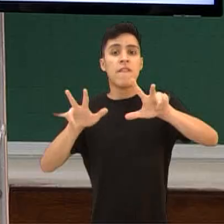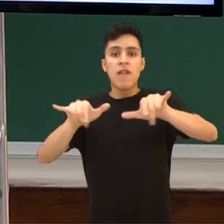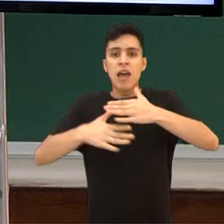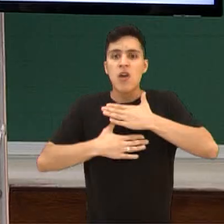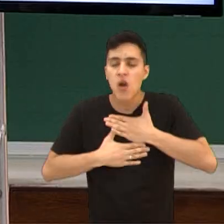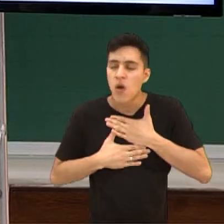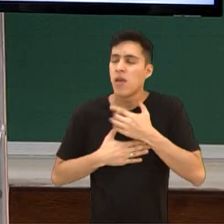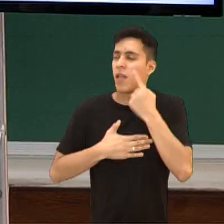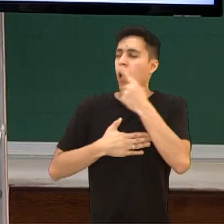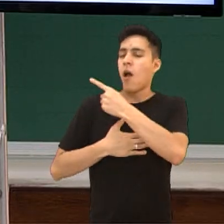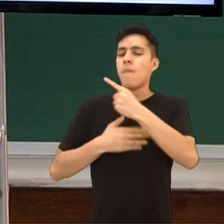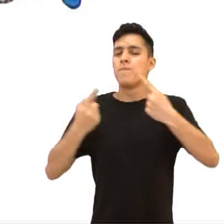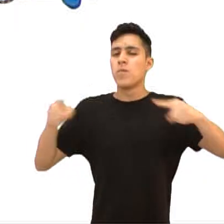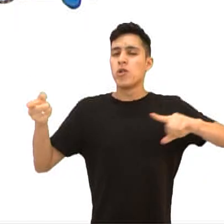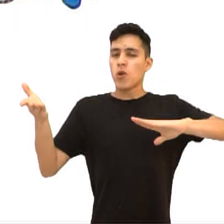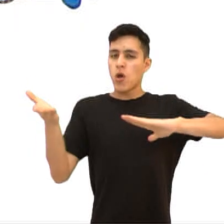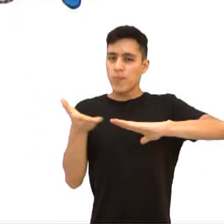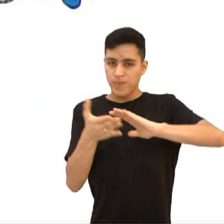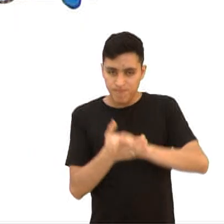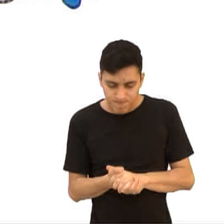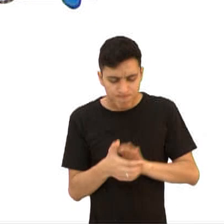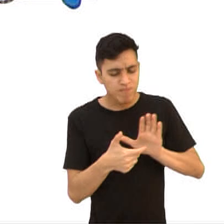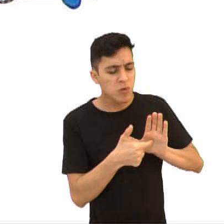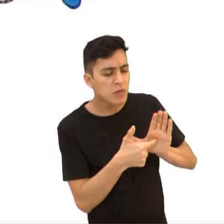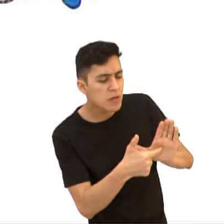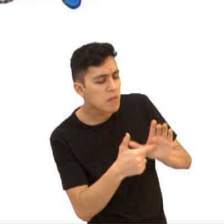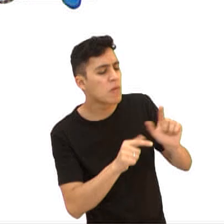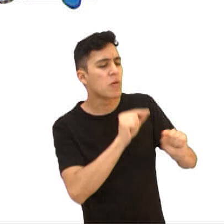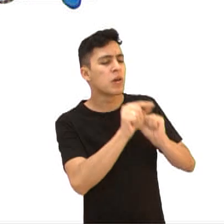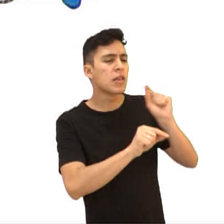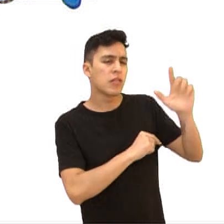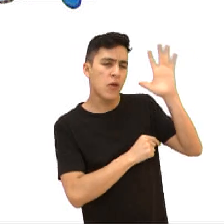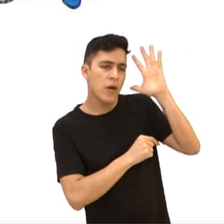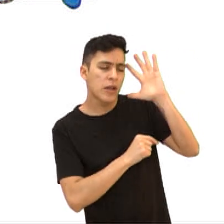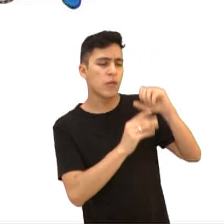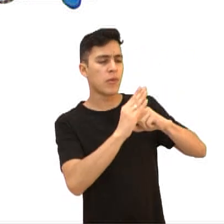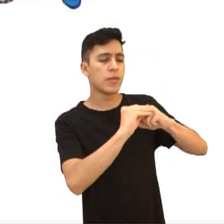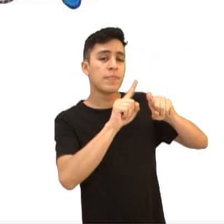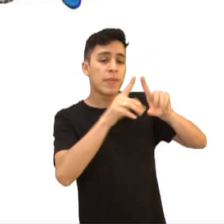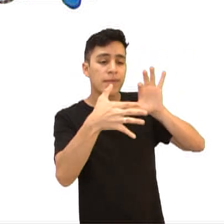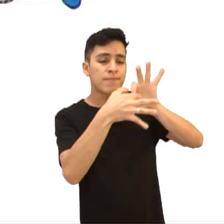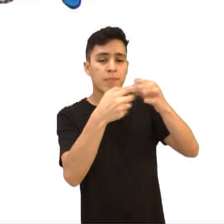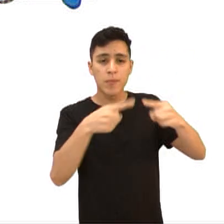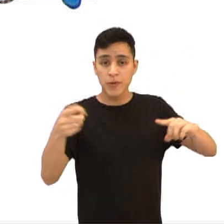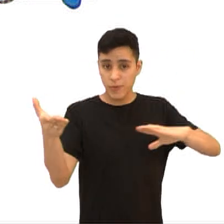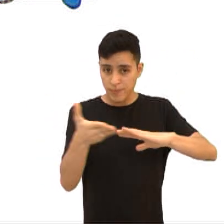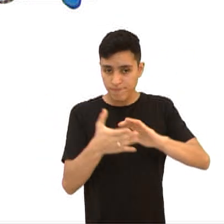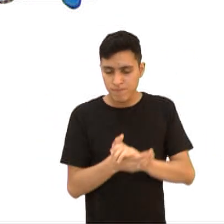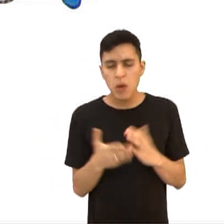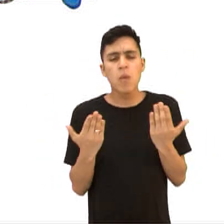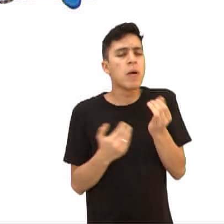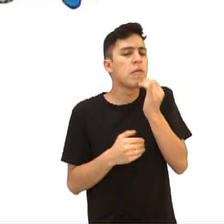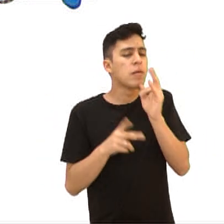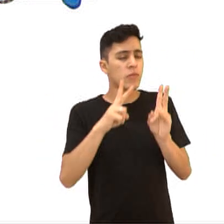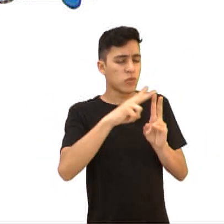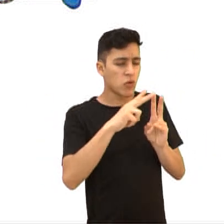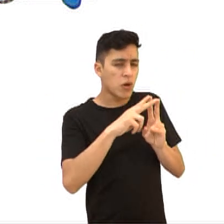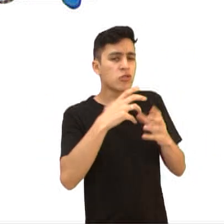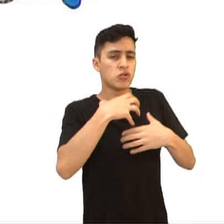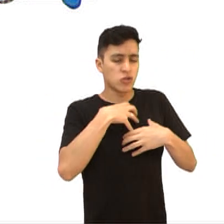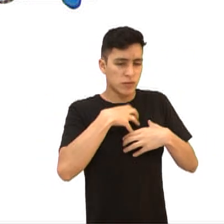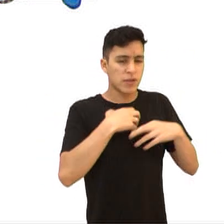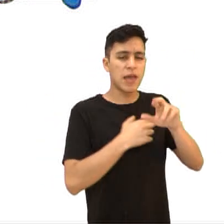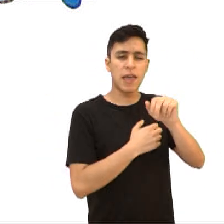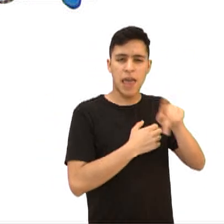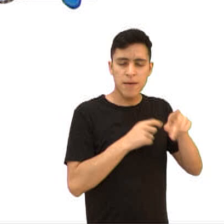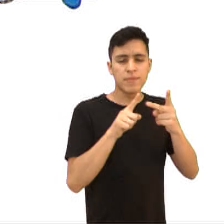contemporânea. O que a gente vai fazer? Mostrar o período do conhecimento como música contemporânea e utilizar como exemplo dois gêneros musicais, o rap e a